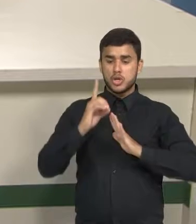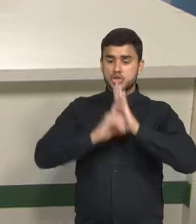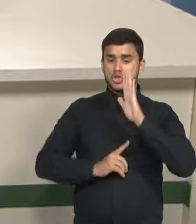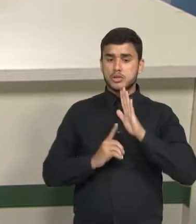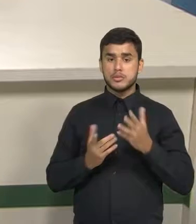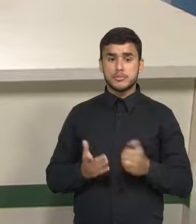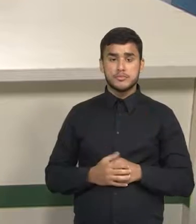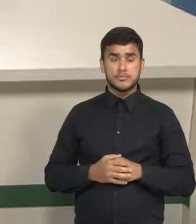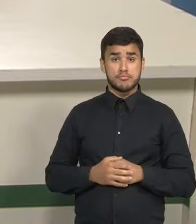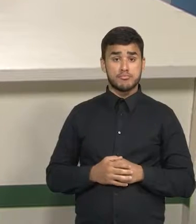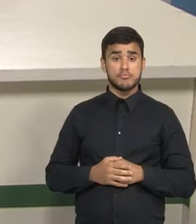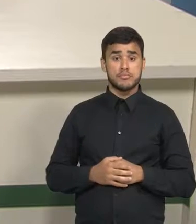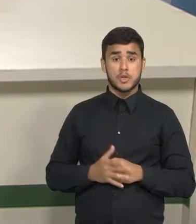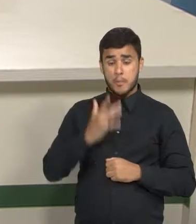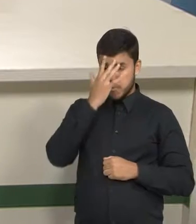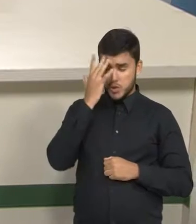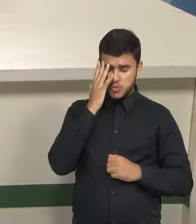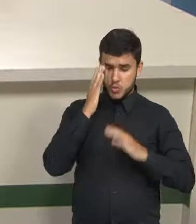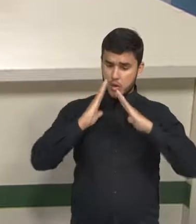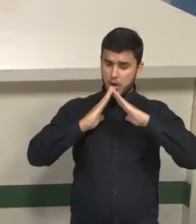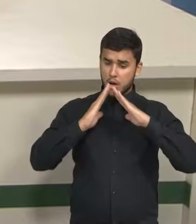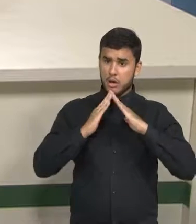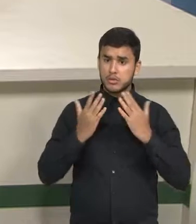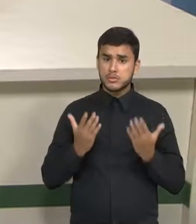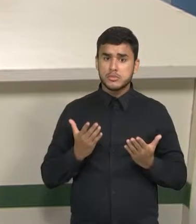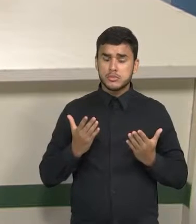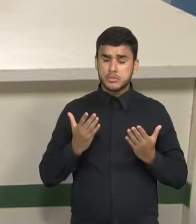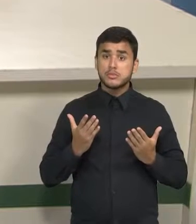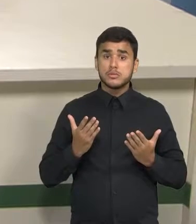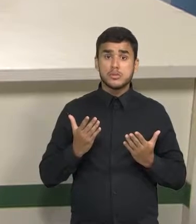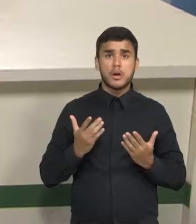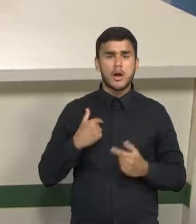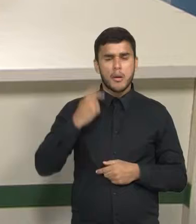casa no Minha Casa Minha Vida, ela sai da sua casa